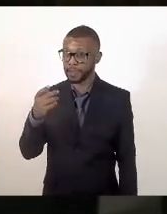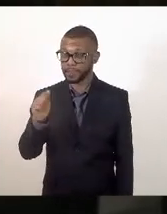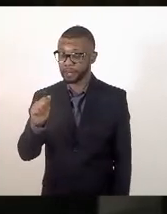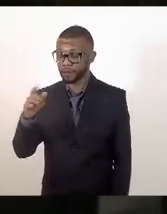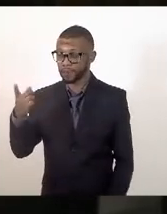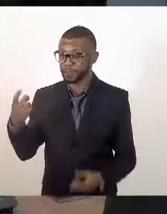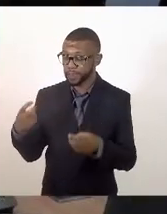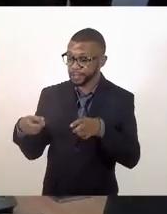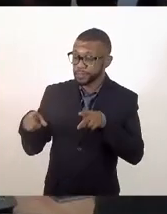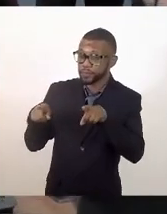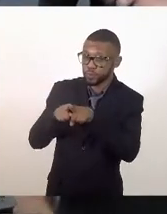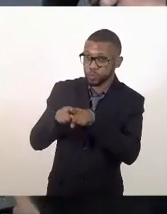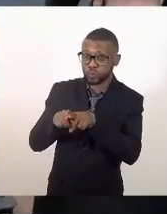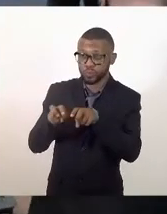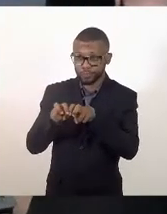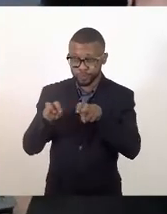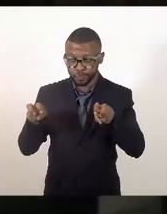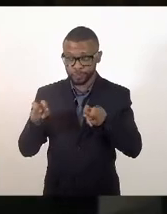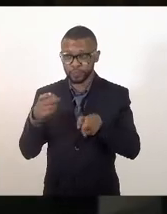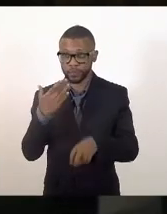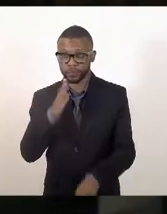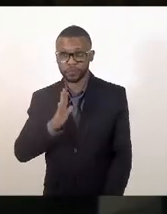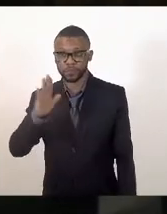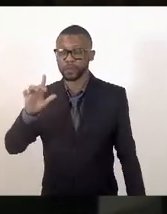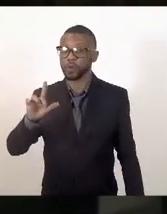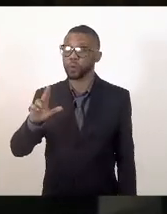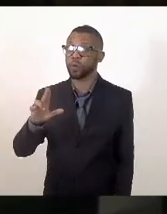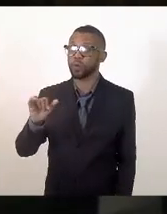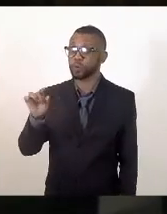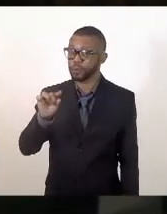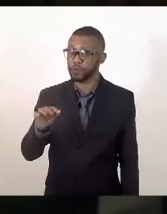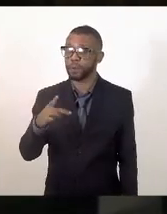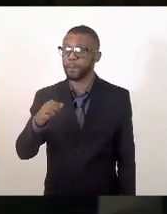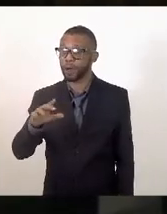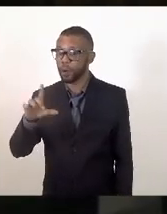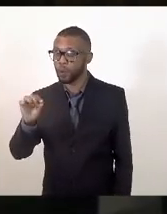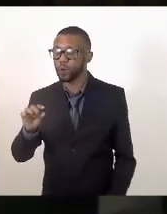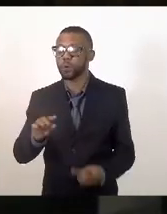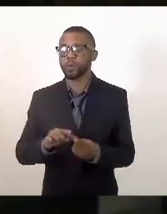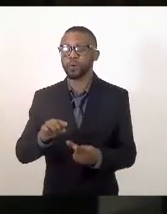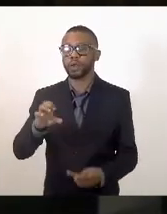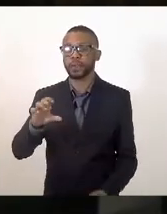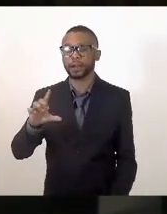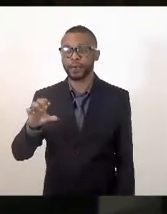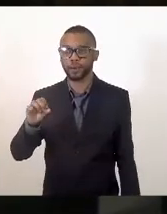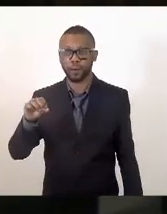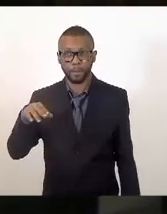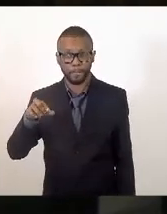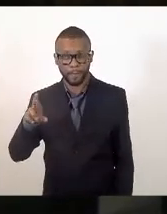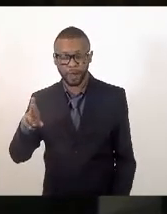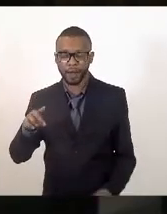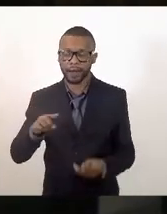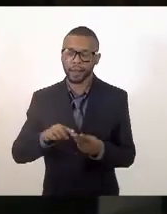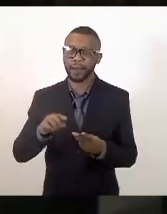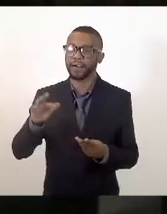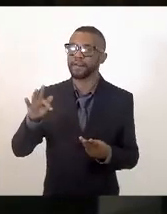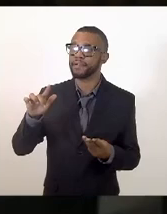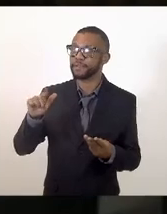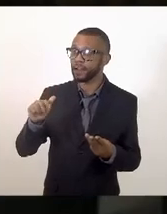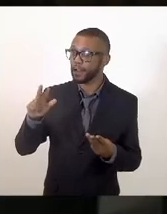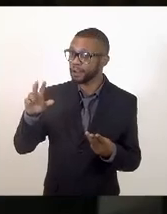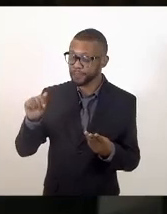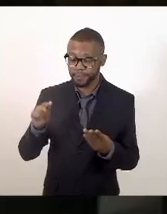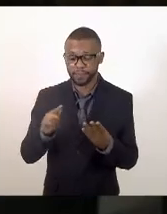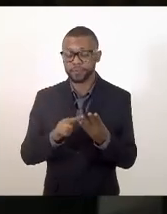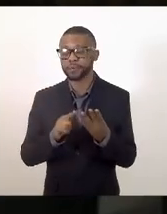presidência. Estão inscritos Luiz Paulo, Eliomar Coelho, Valdeque Carneiro, Renata Souza, Flávio Serafini, Alexandre